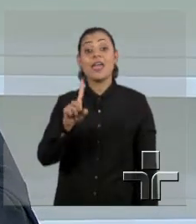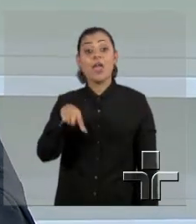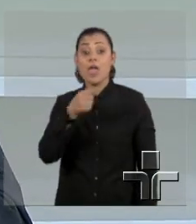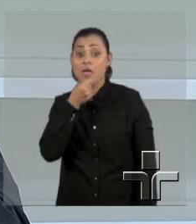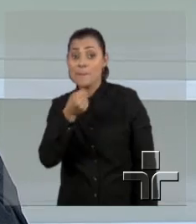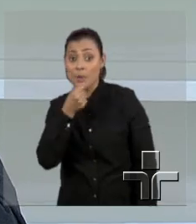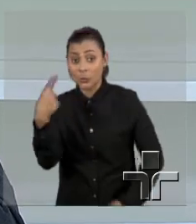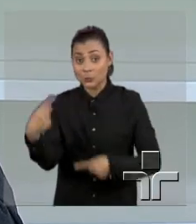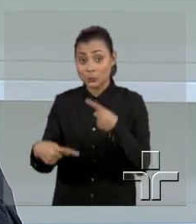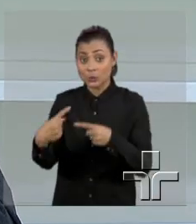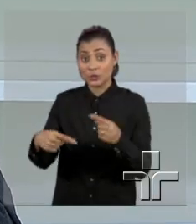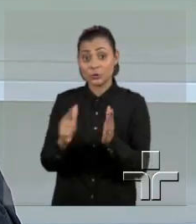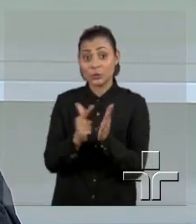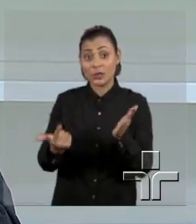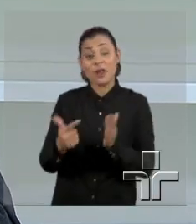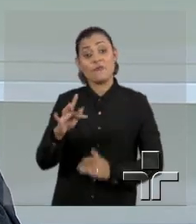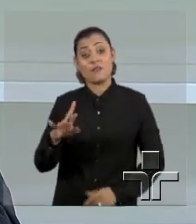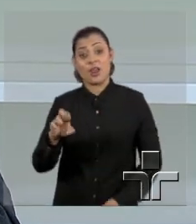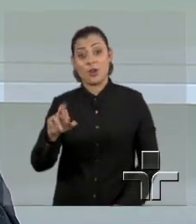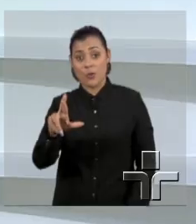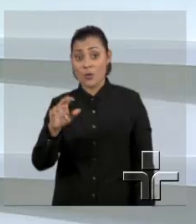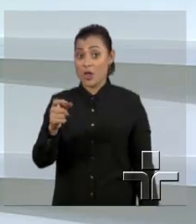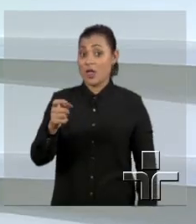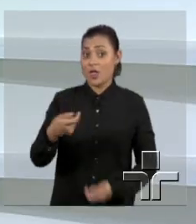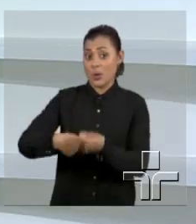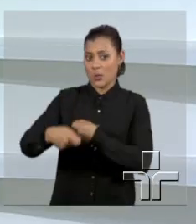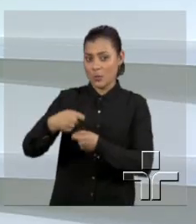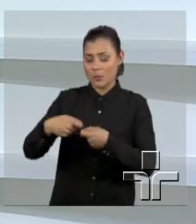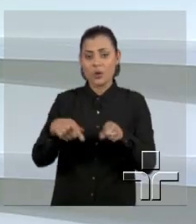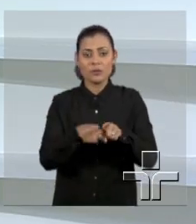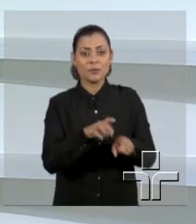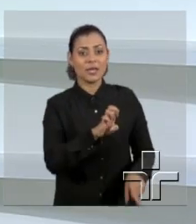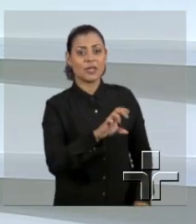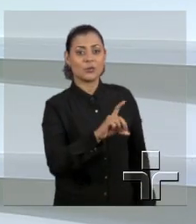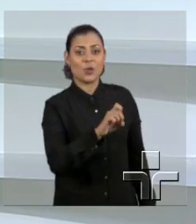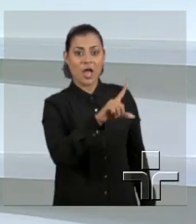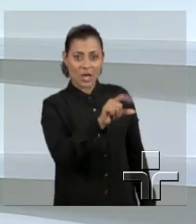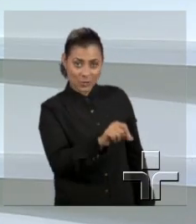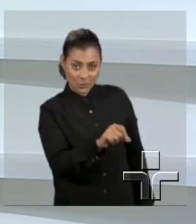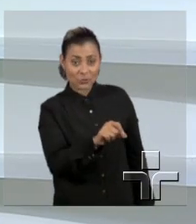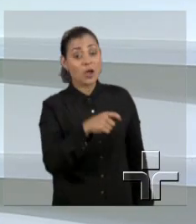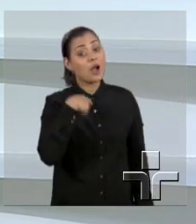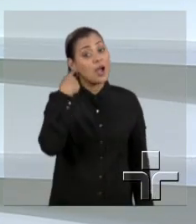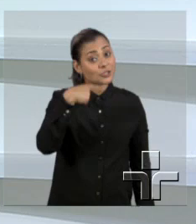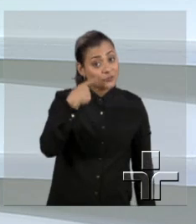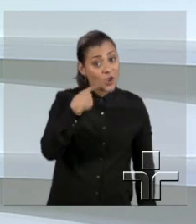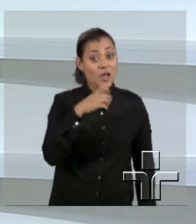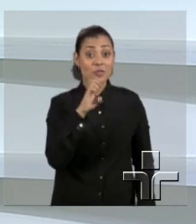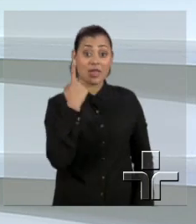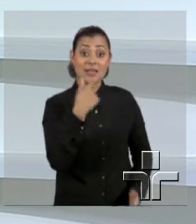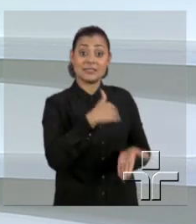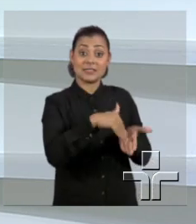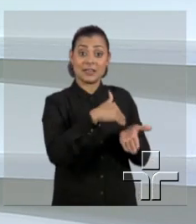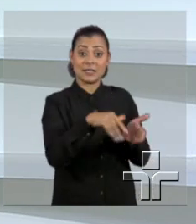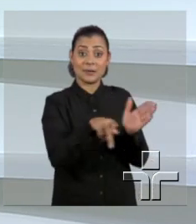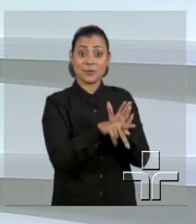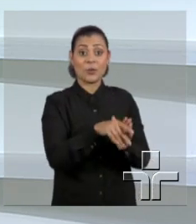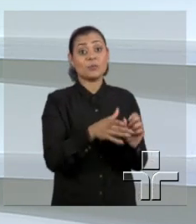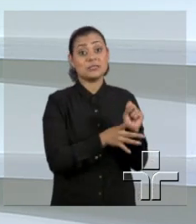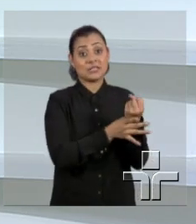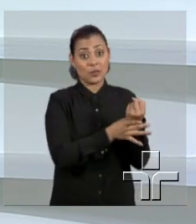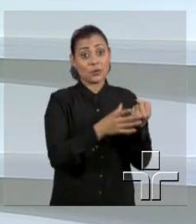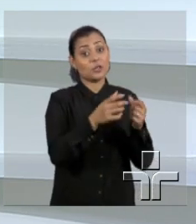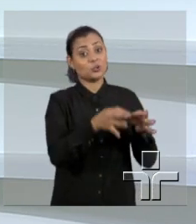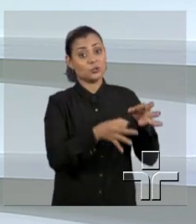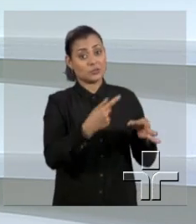de política do jornal Valor Econômico. Eduardo Muilaerte, advogado, ex-secretário de Segurança e